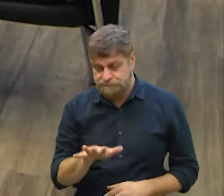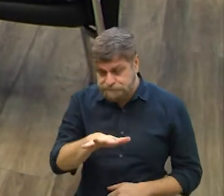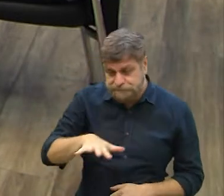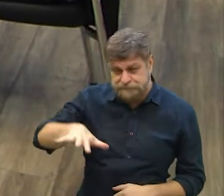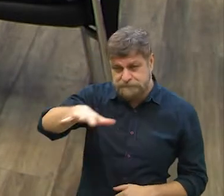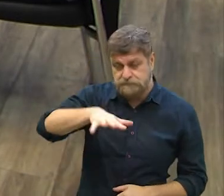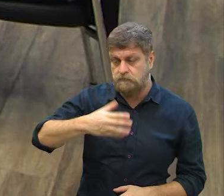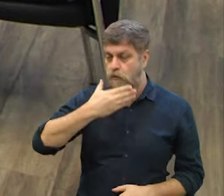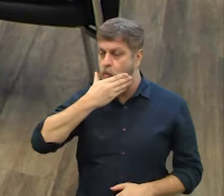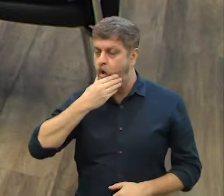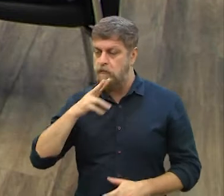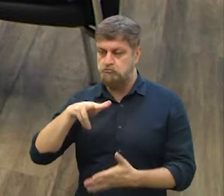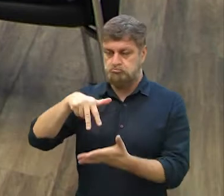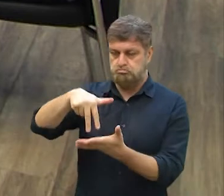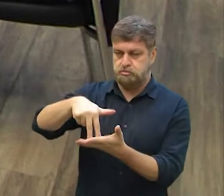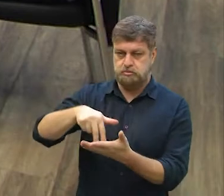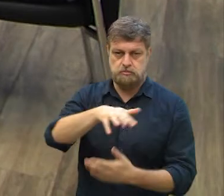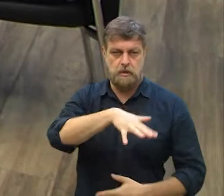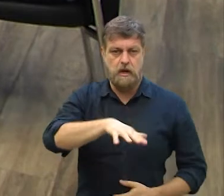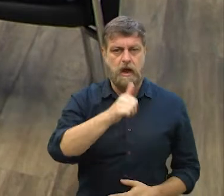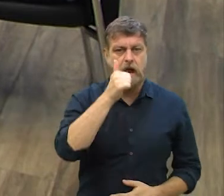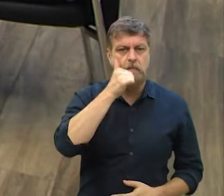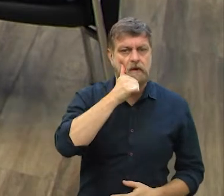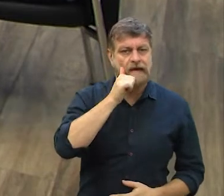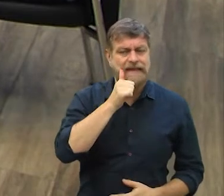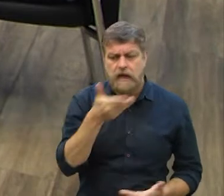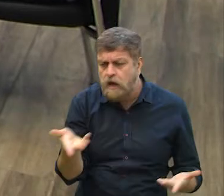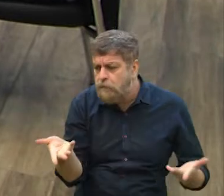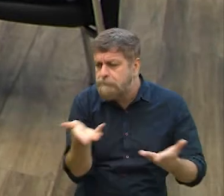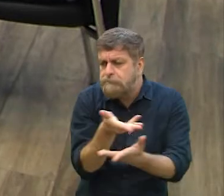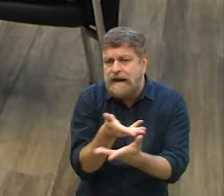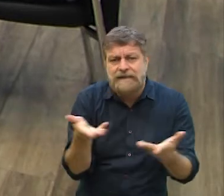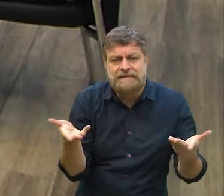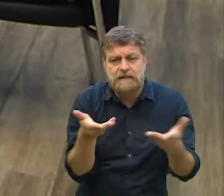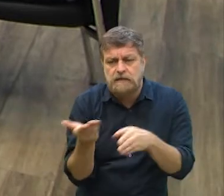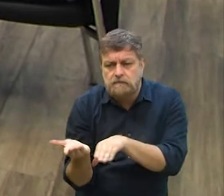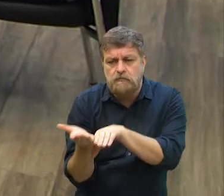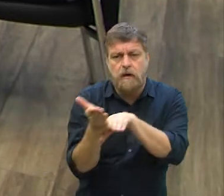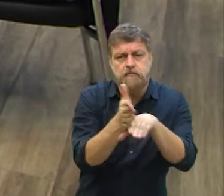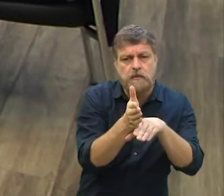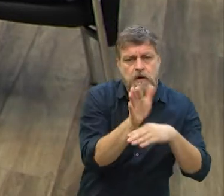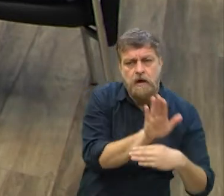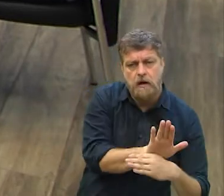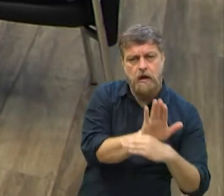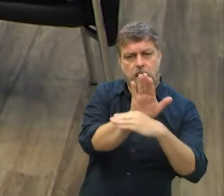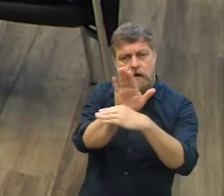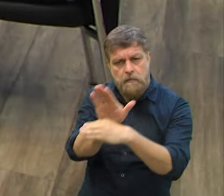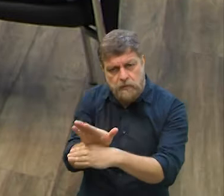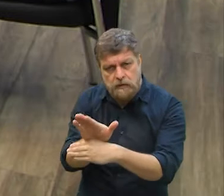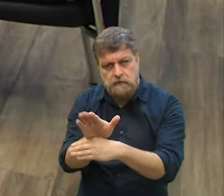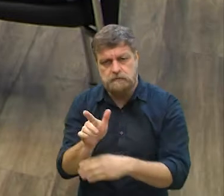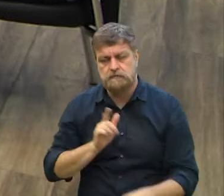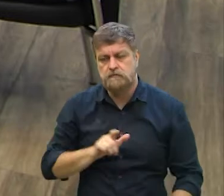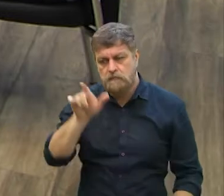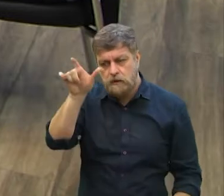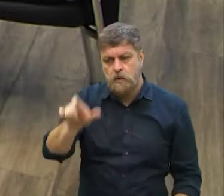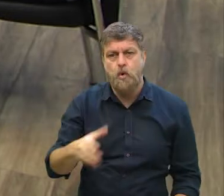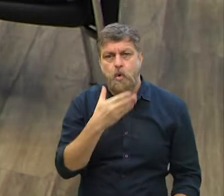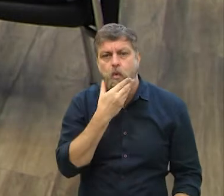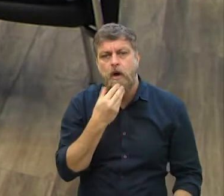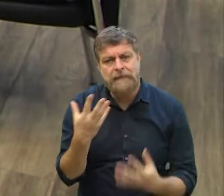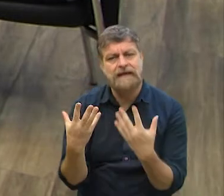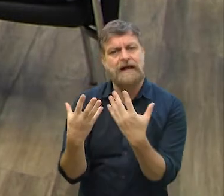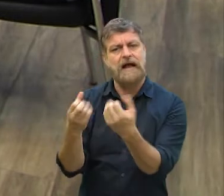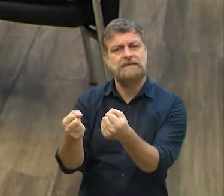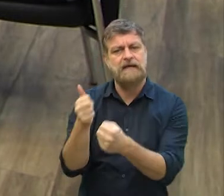lado do homem, da mulher, da parceria, da cumplicidade, da mulher ajudando o homem, do homem se